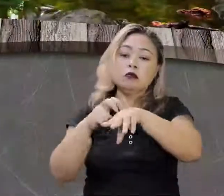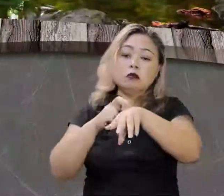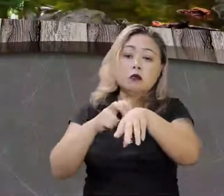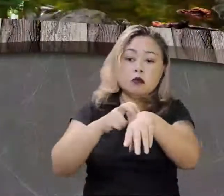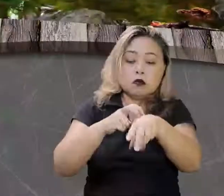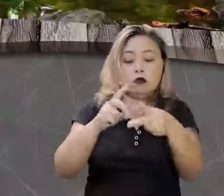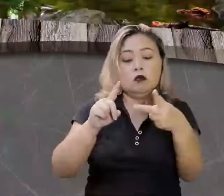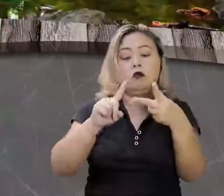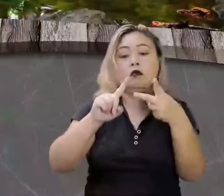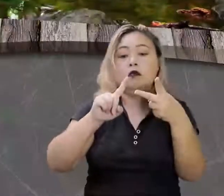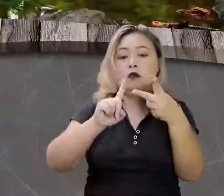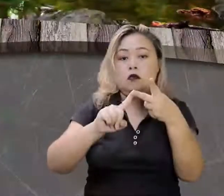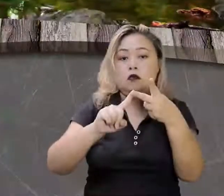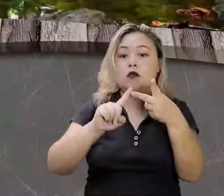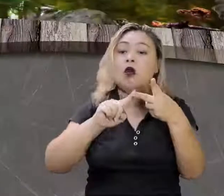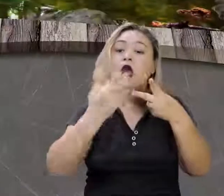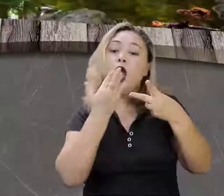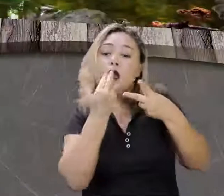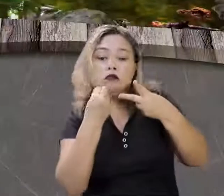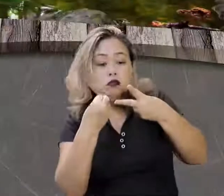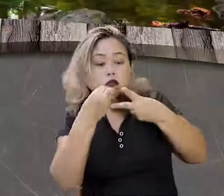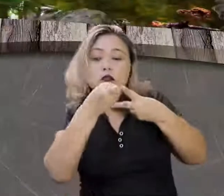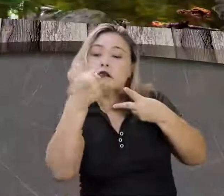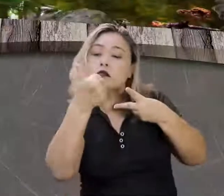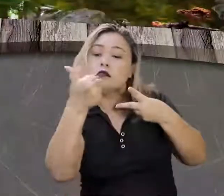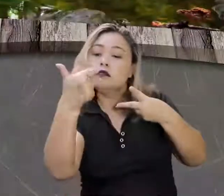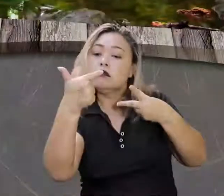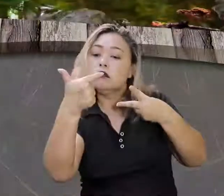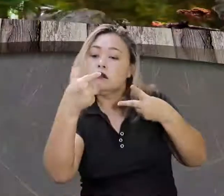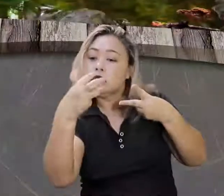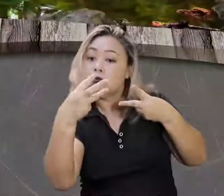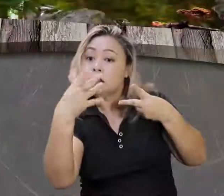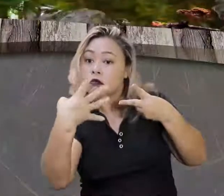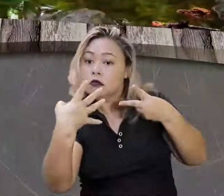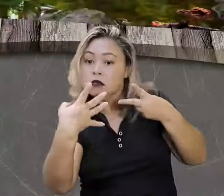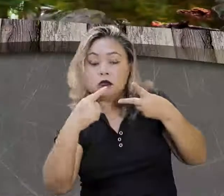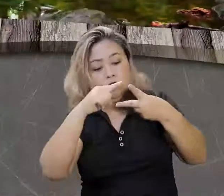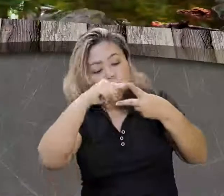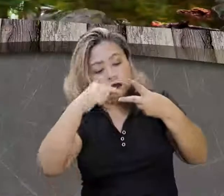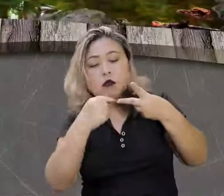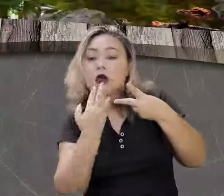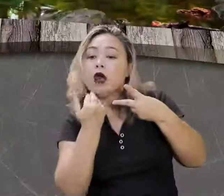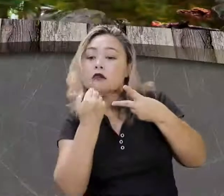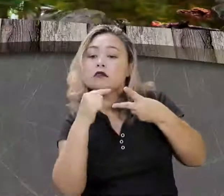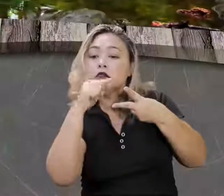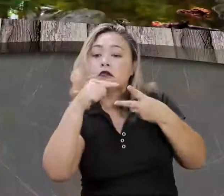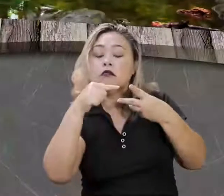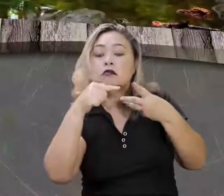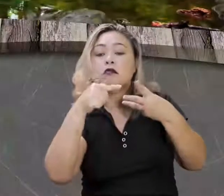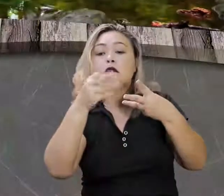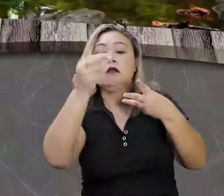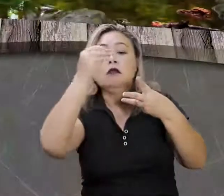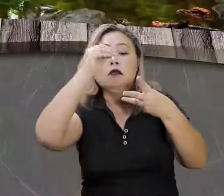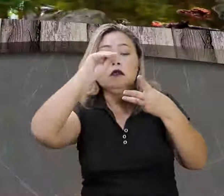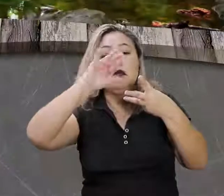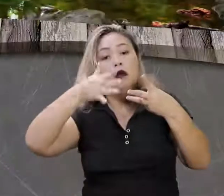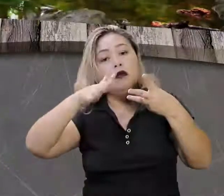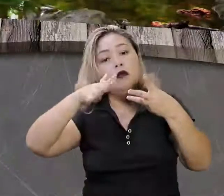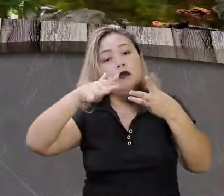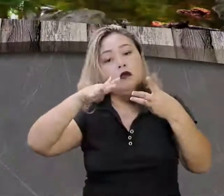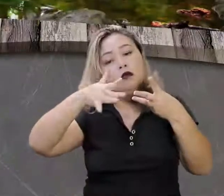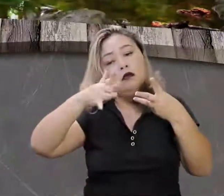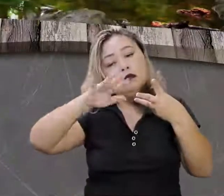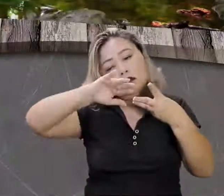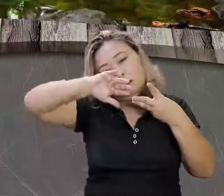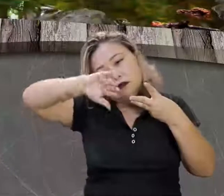minha cadeia pode ter consumidor de primeira ordem, terceira, quarta ordem. Com